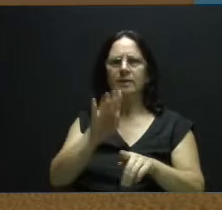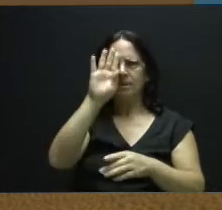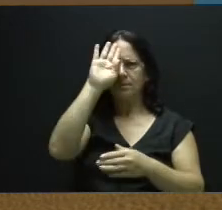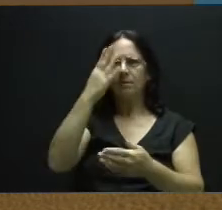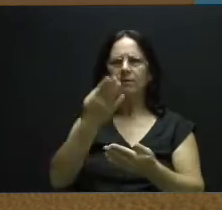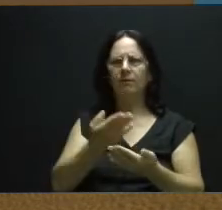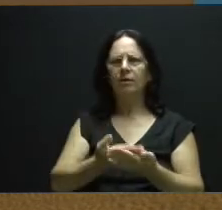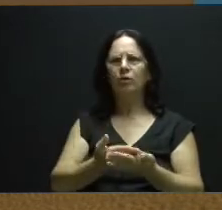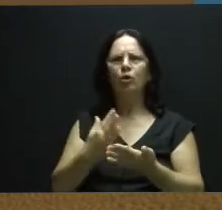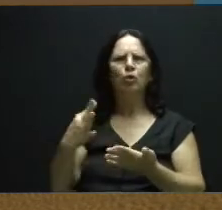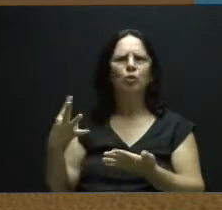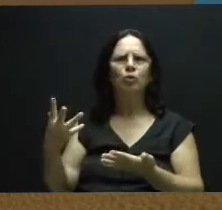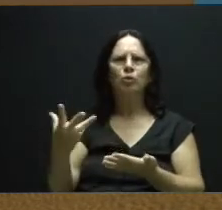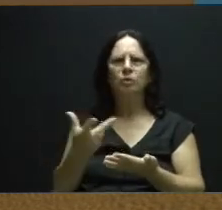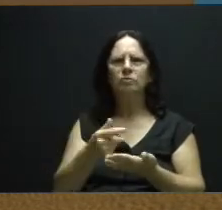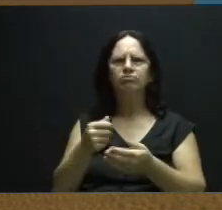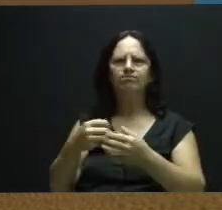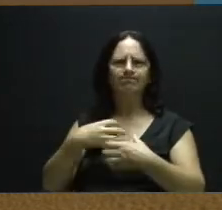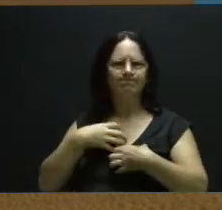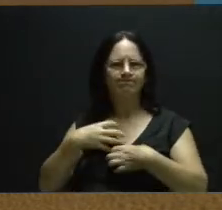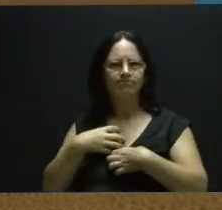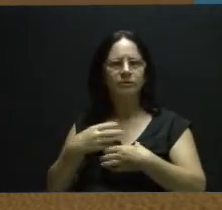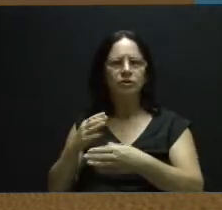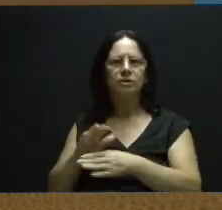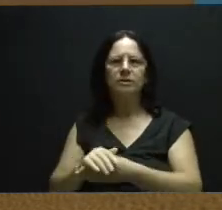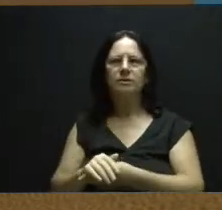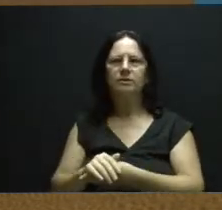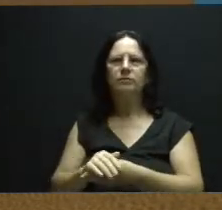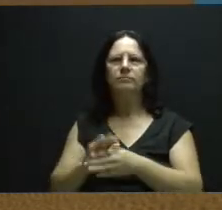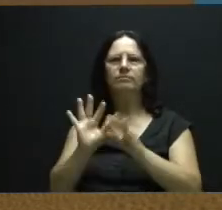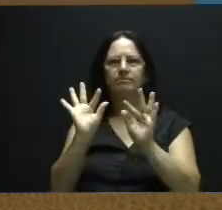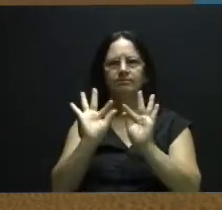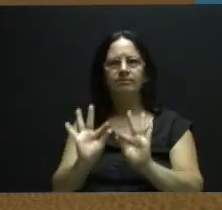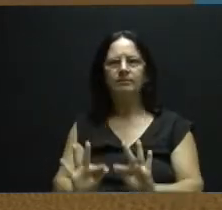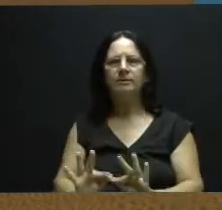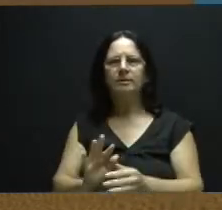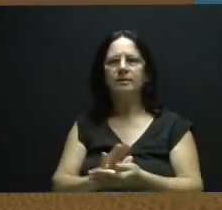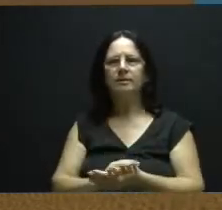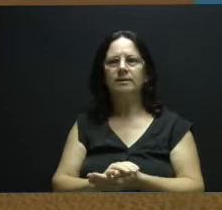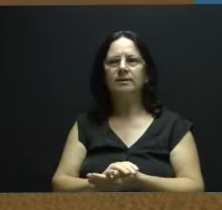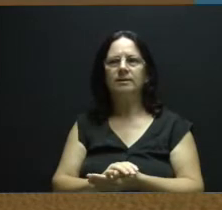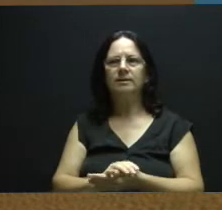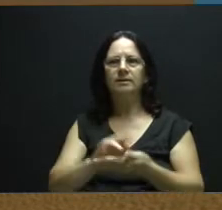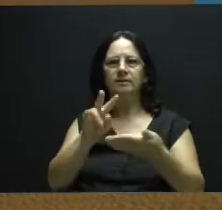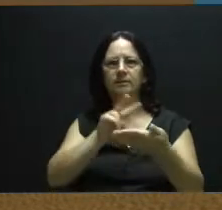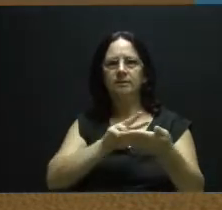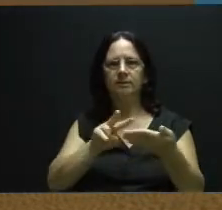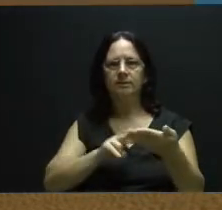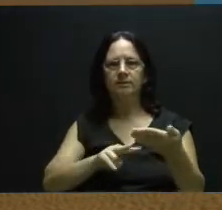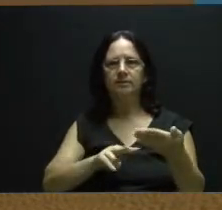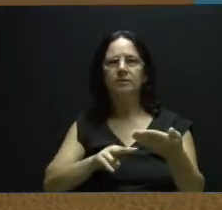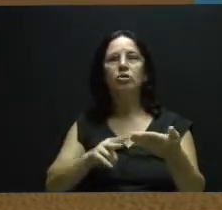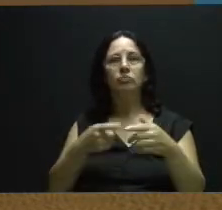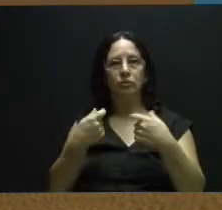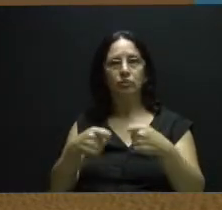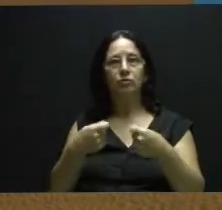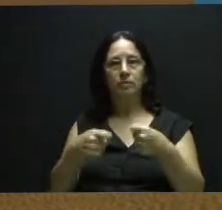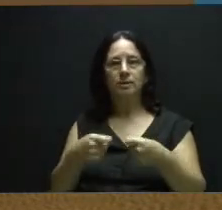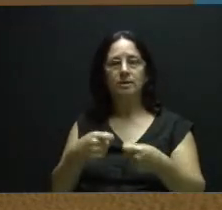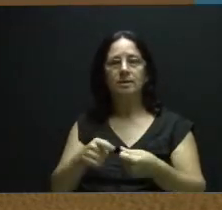todos os meios é está feliz é devido a essa propositura que vem ao encontro de uma necessidade